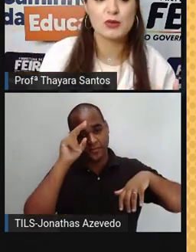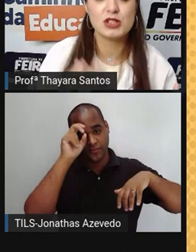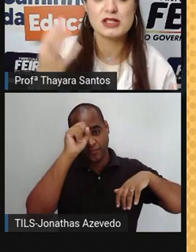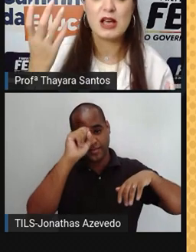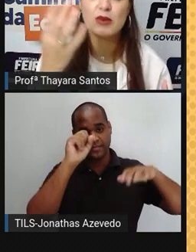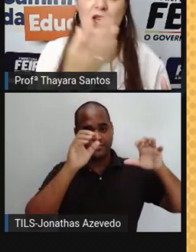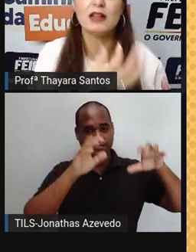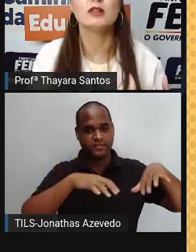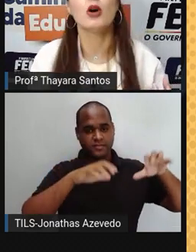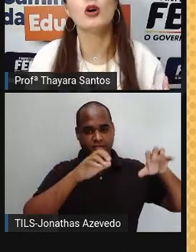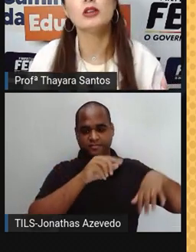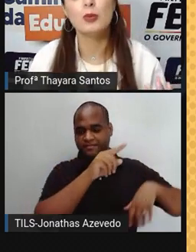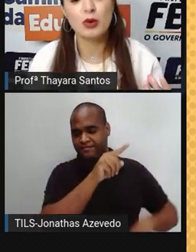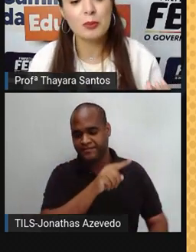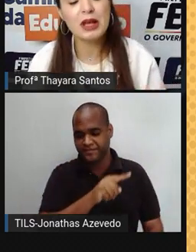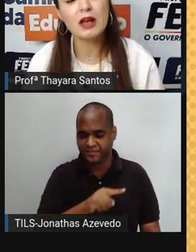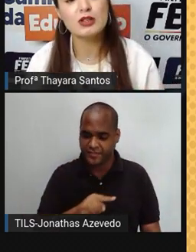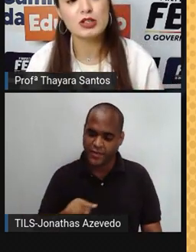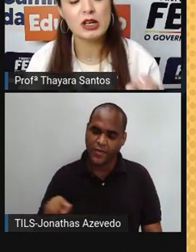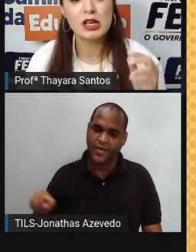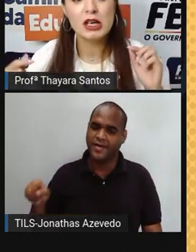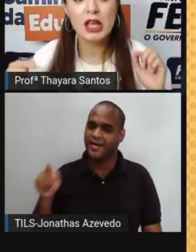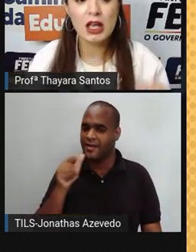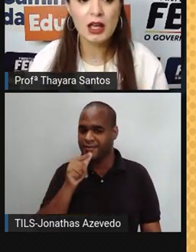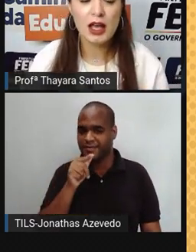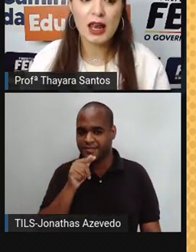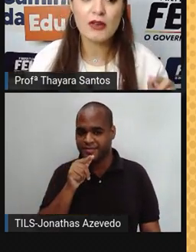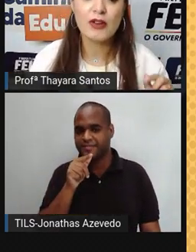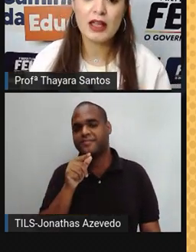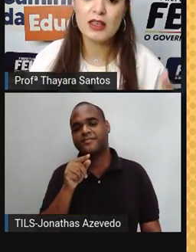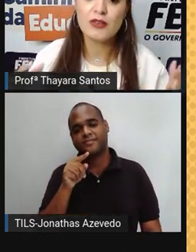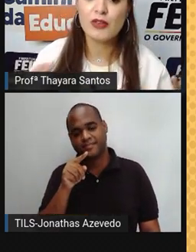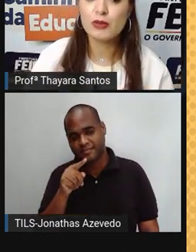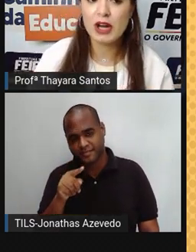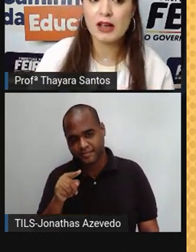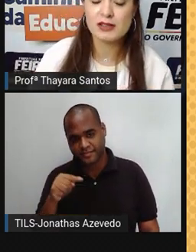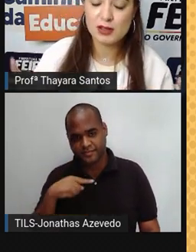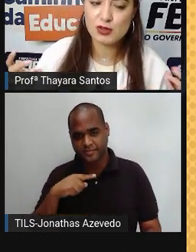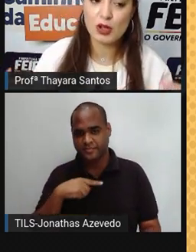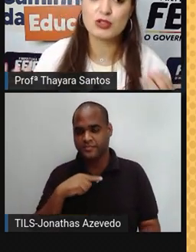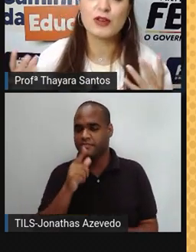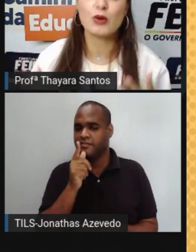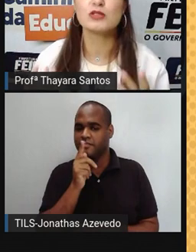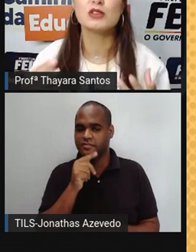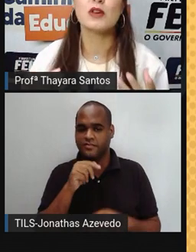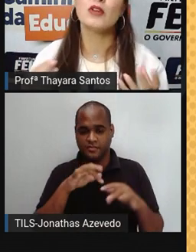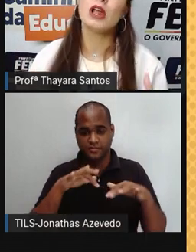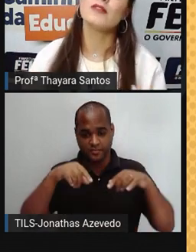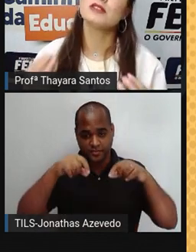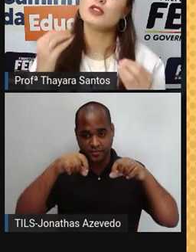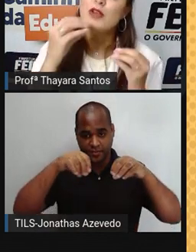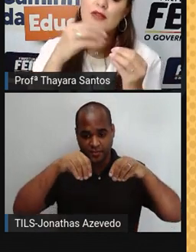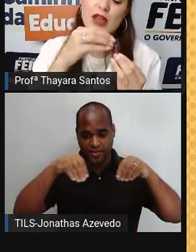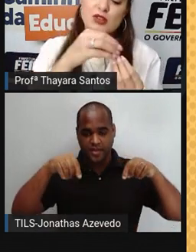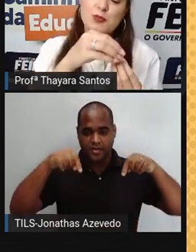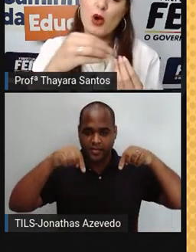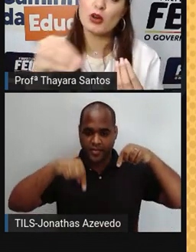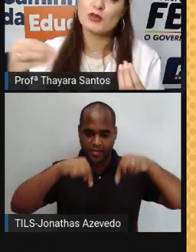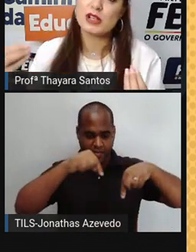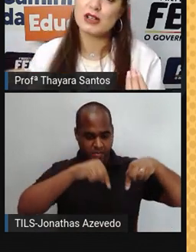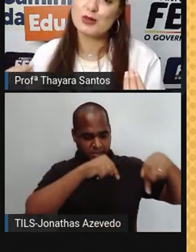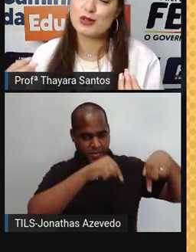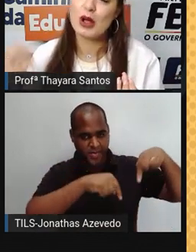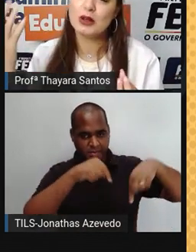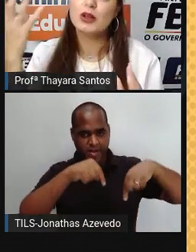precipitação de as água retorna para o ambiente e ela vai infiltrar-se o solo tiver condições favoráveis se tiver